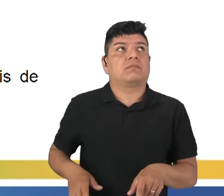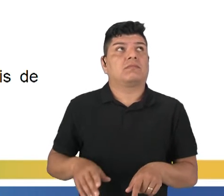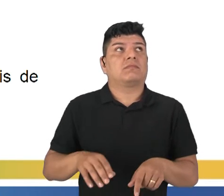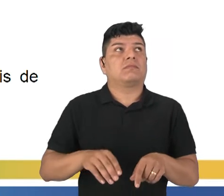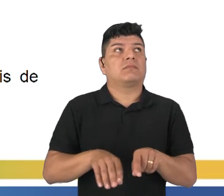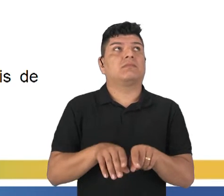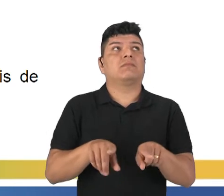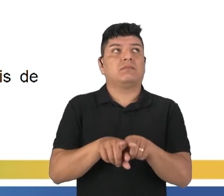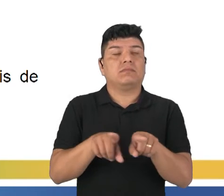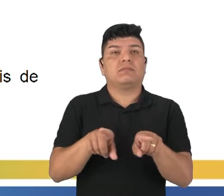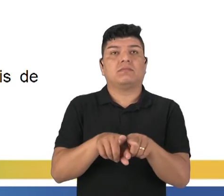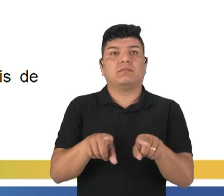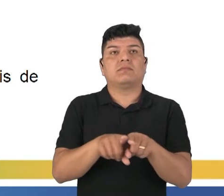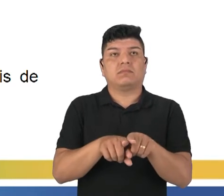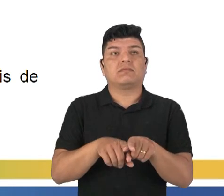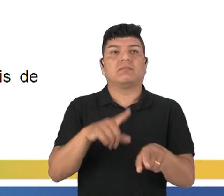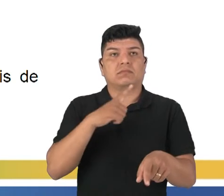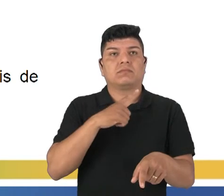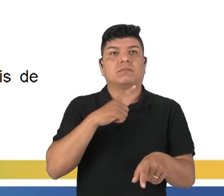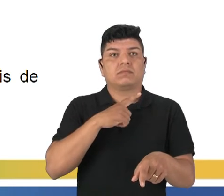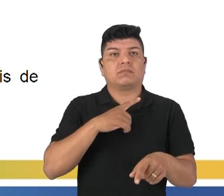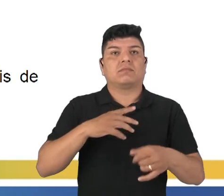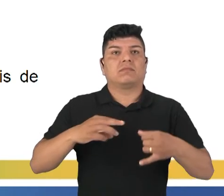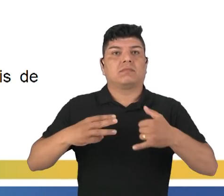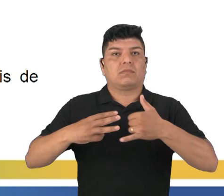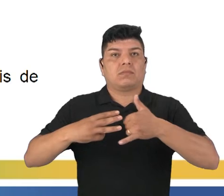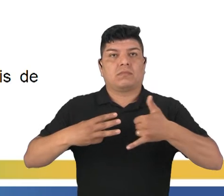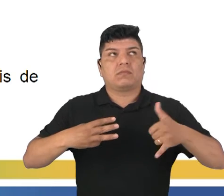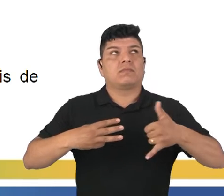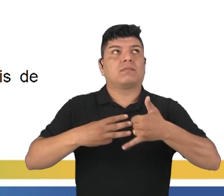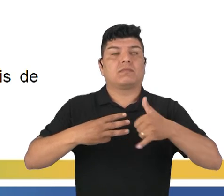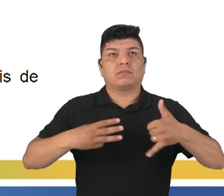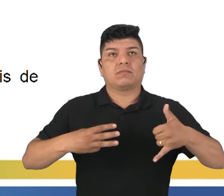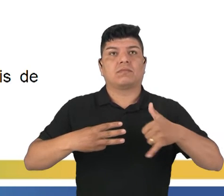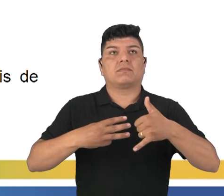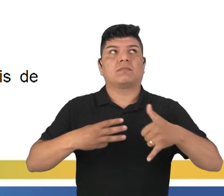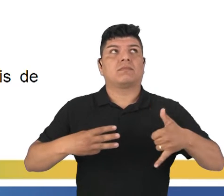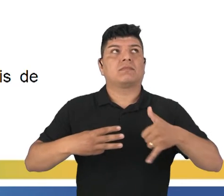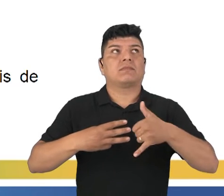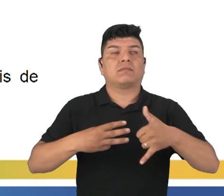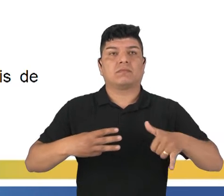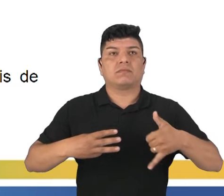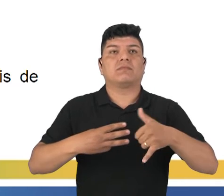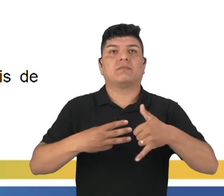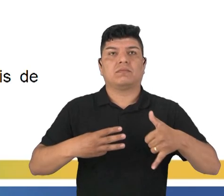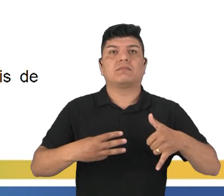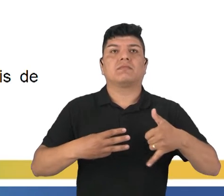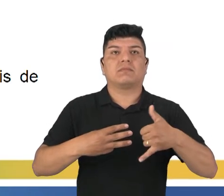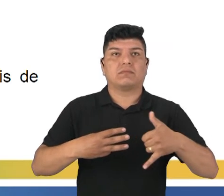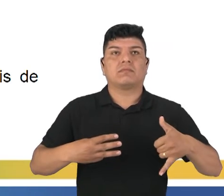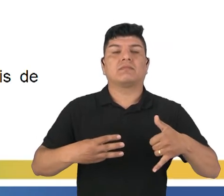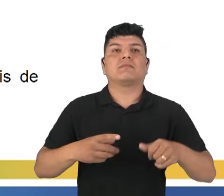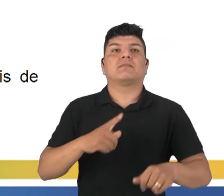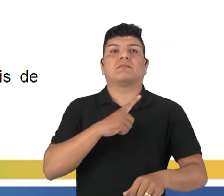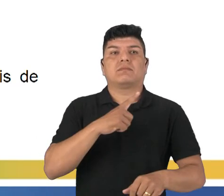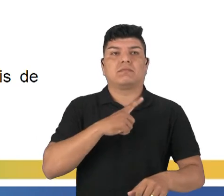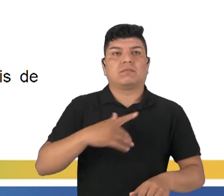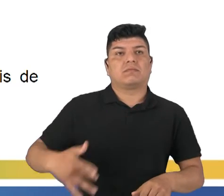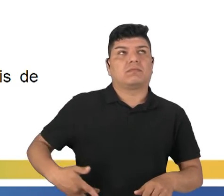o fígado. E nós temos a nossa medula, né, da suprarrenal, que é a medula da glândula